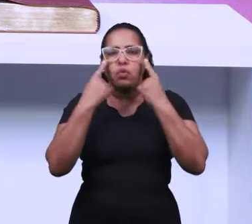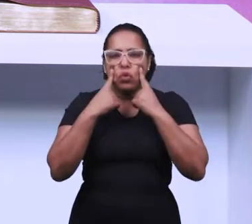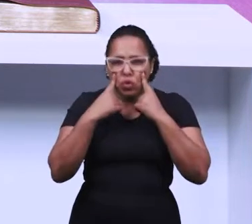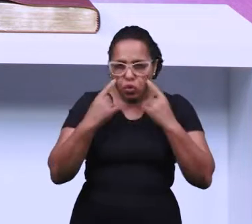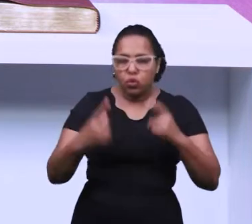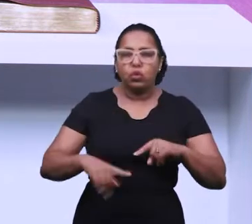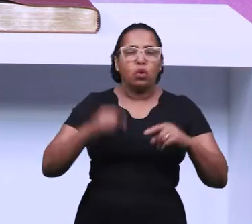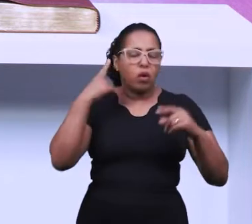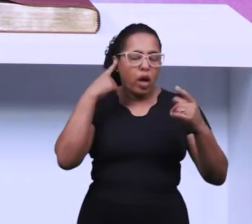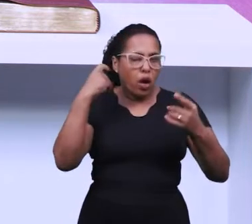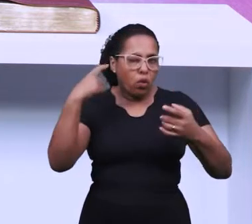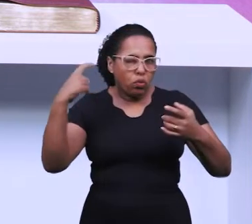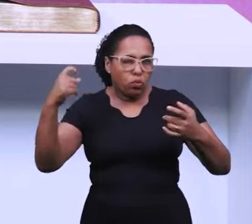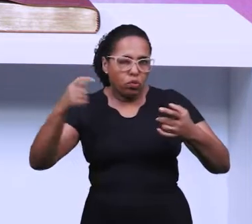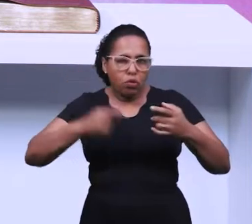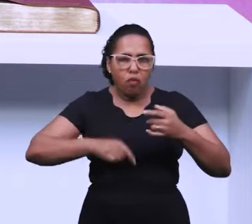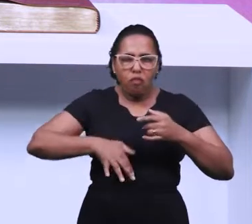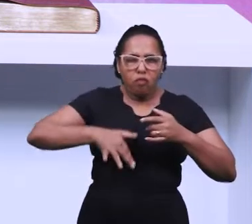um som bem agudo.